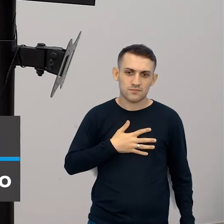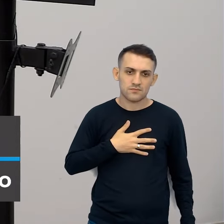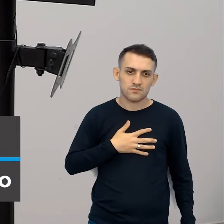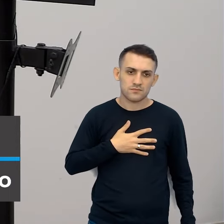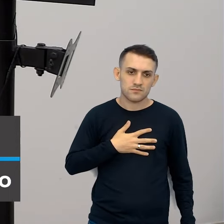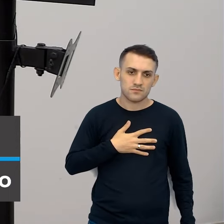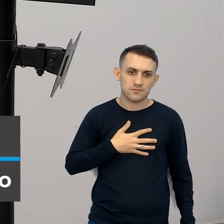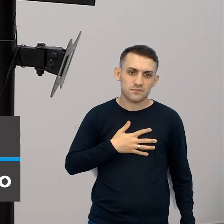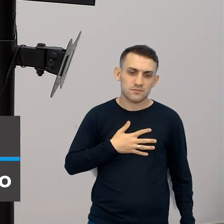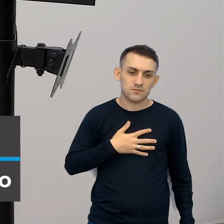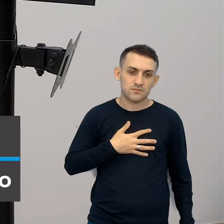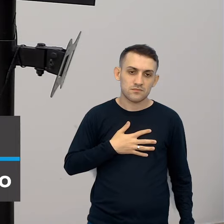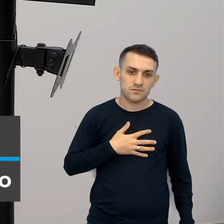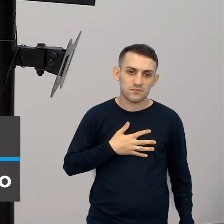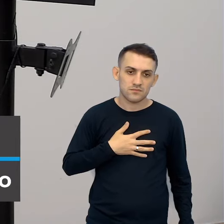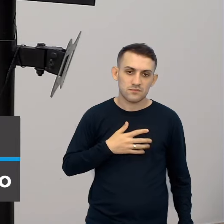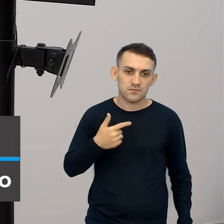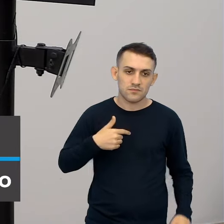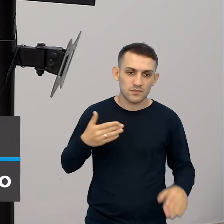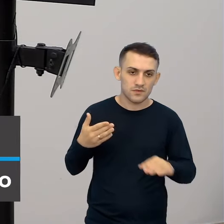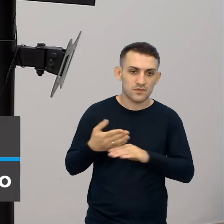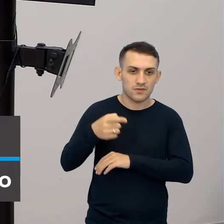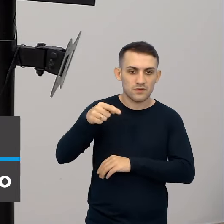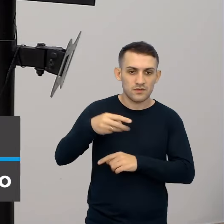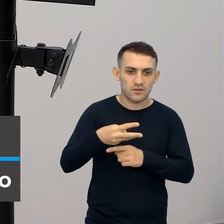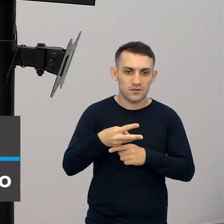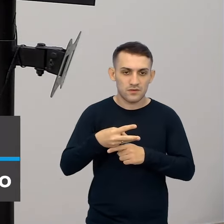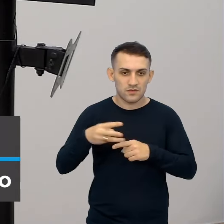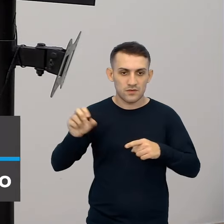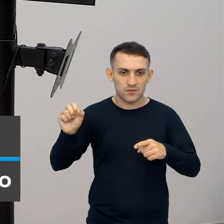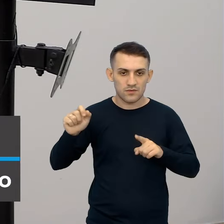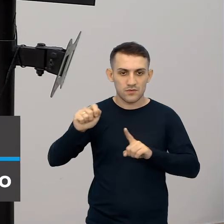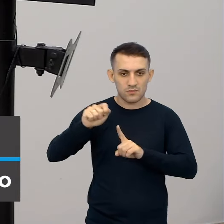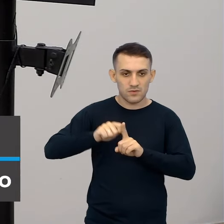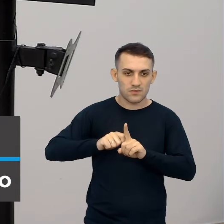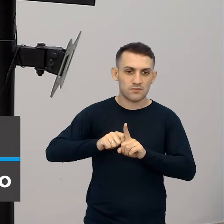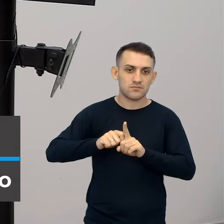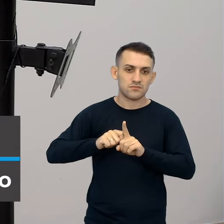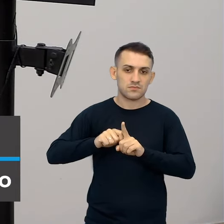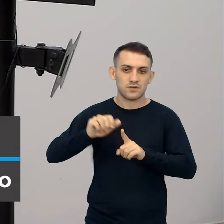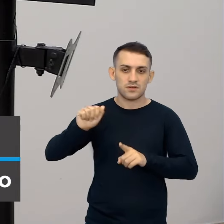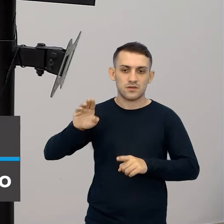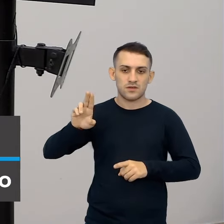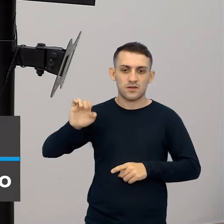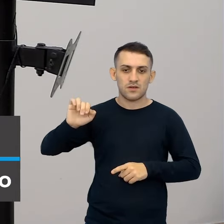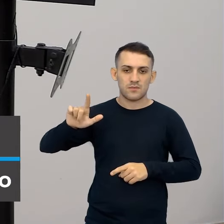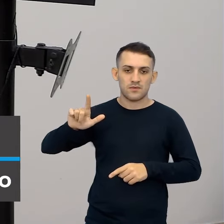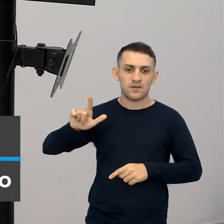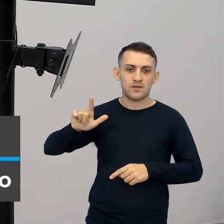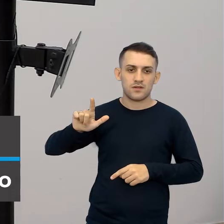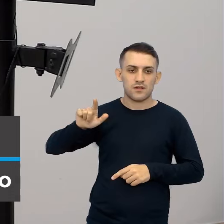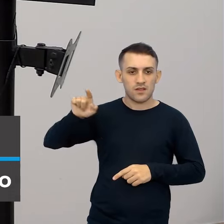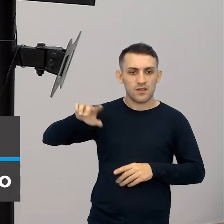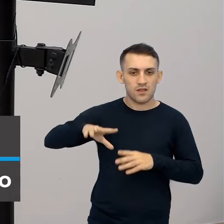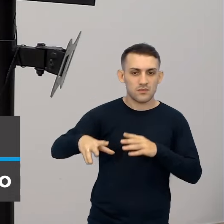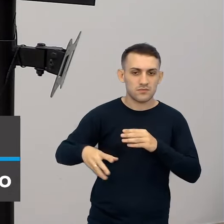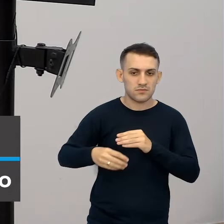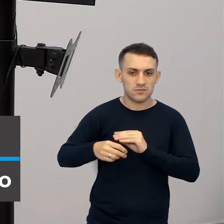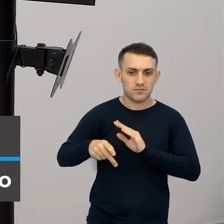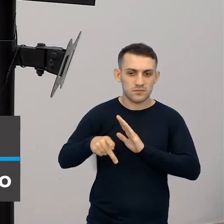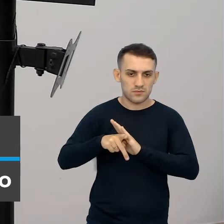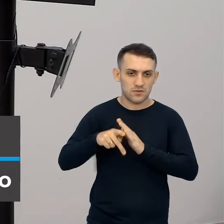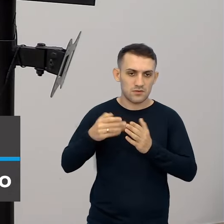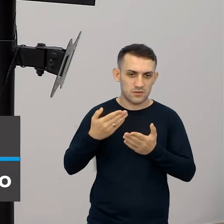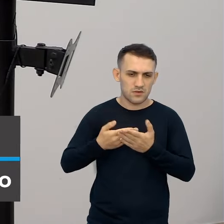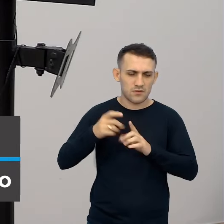vocês. Eu entrei aqui na EFAP em meados de abril e a minha atribuição lá já em